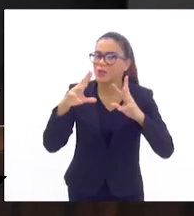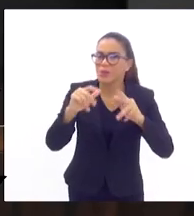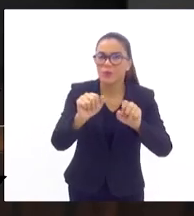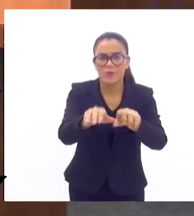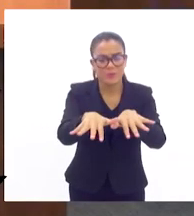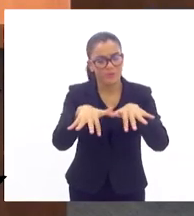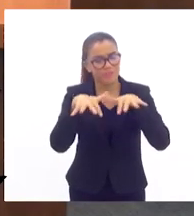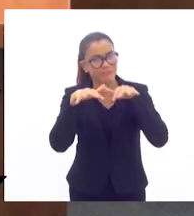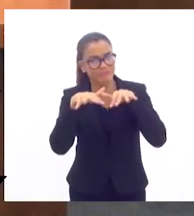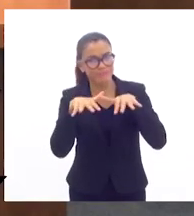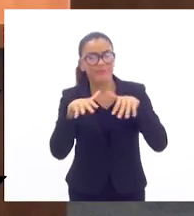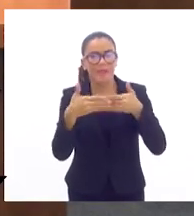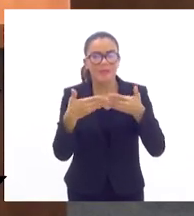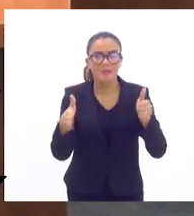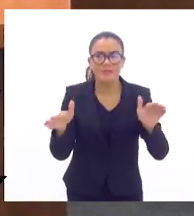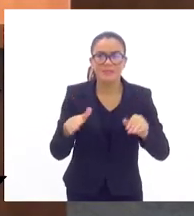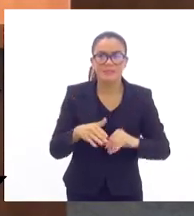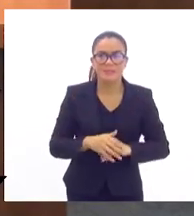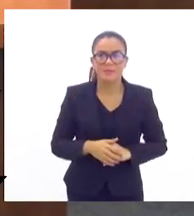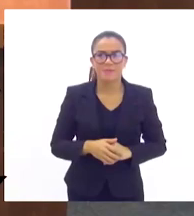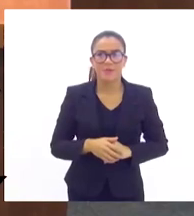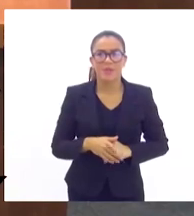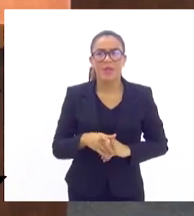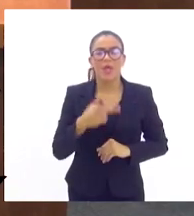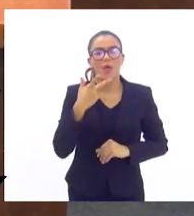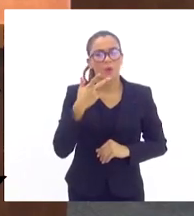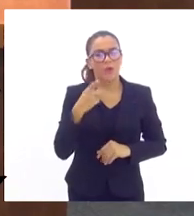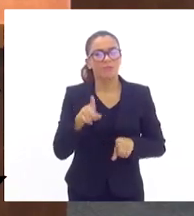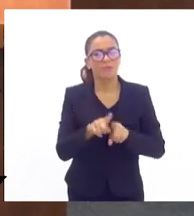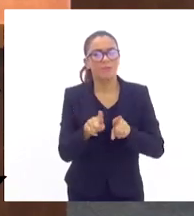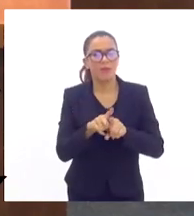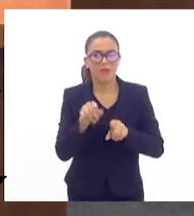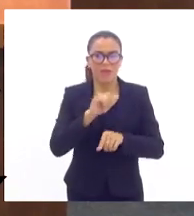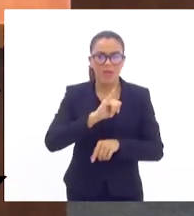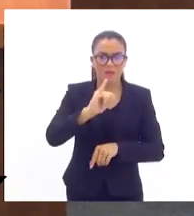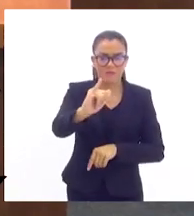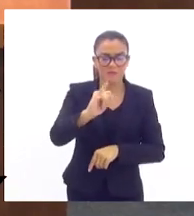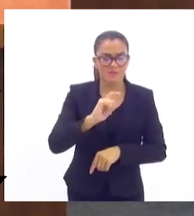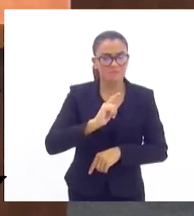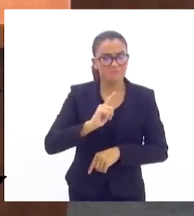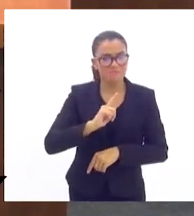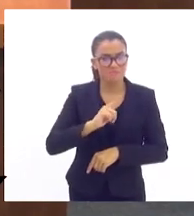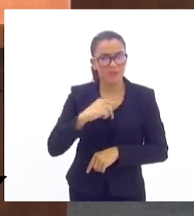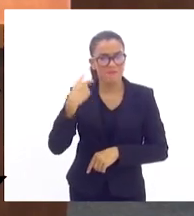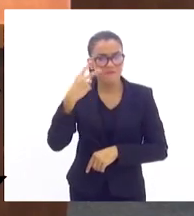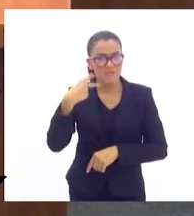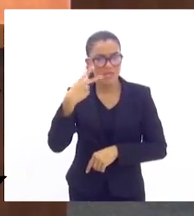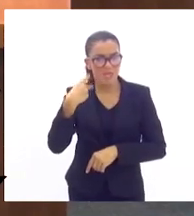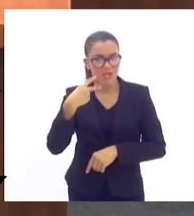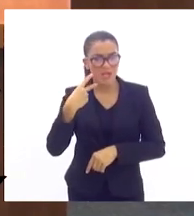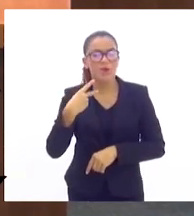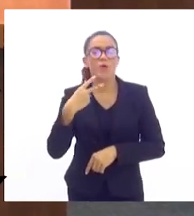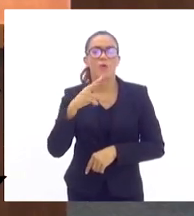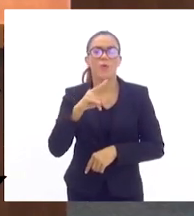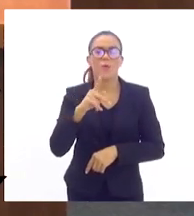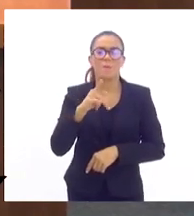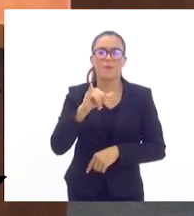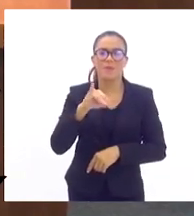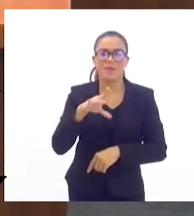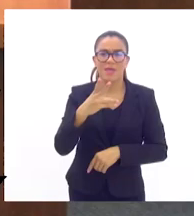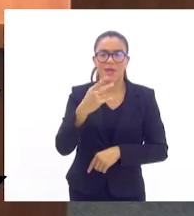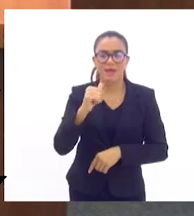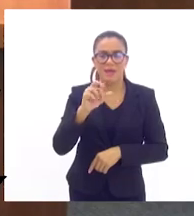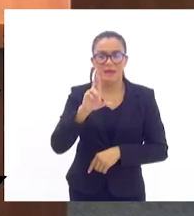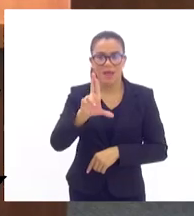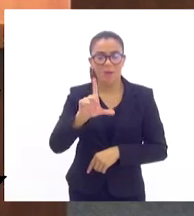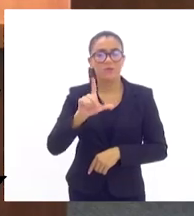audiência aqui hoje. Quero que, deputado, registrar também a presença dos companheiros vereadores de Pinheiral, vereador Léo da Saúde, vereador Mário